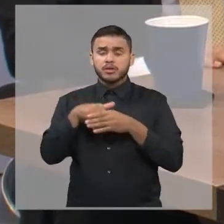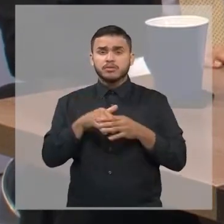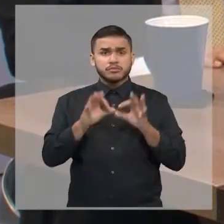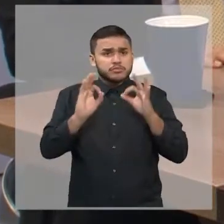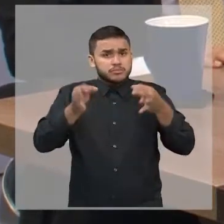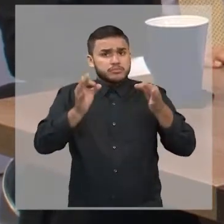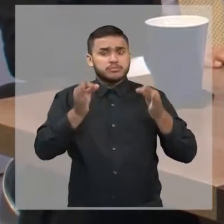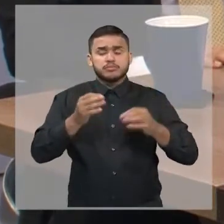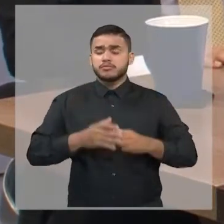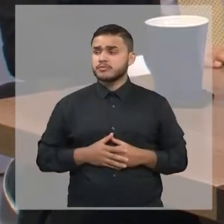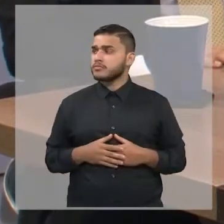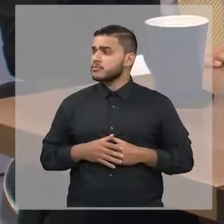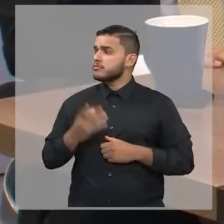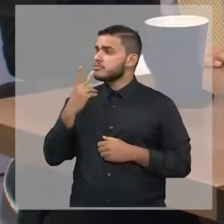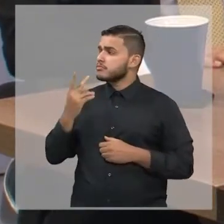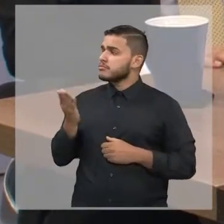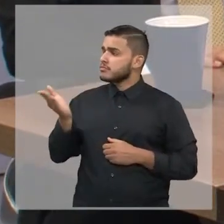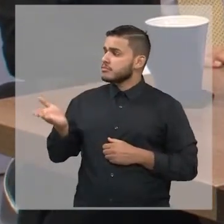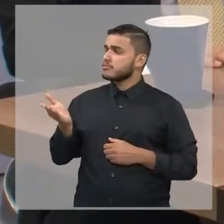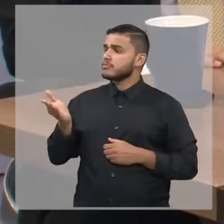não. Agora, a questão